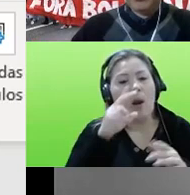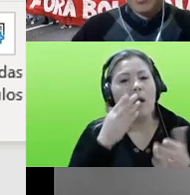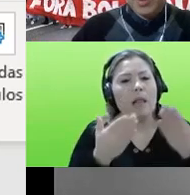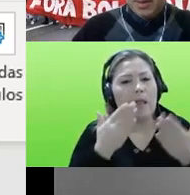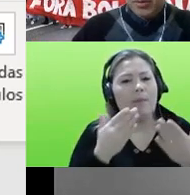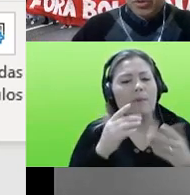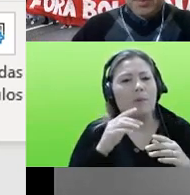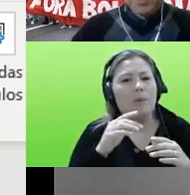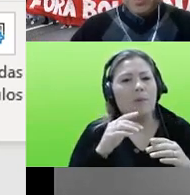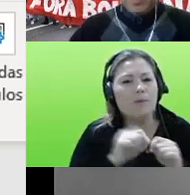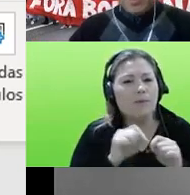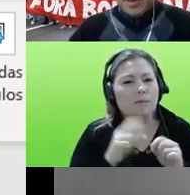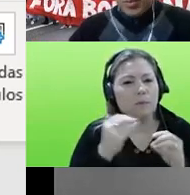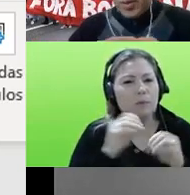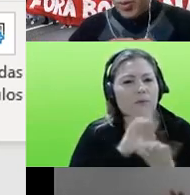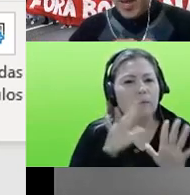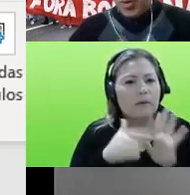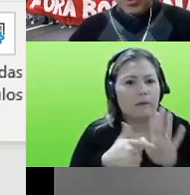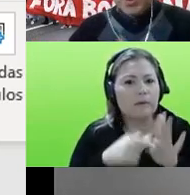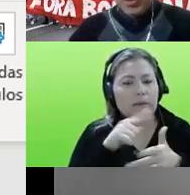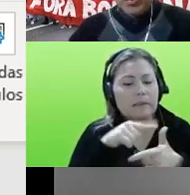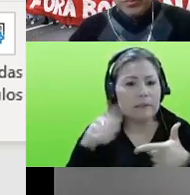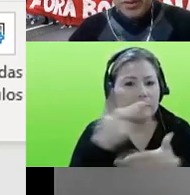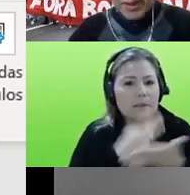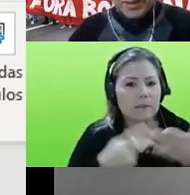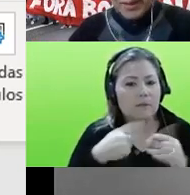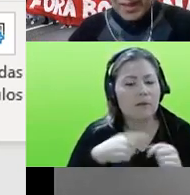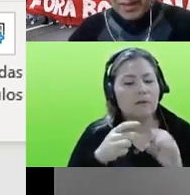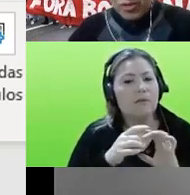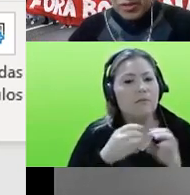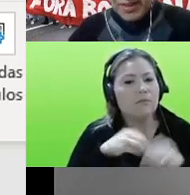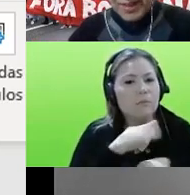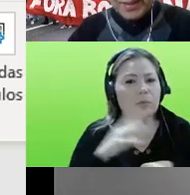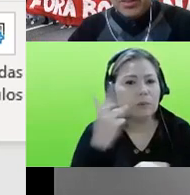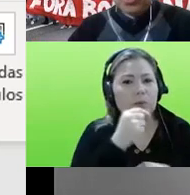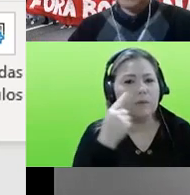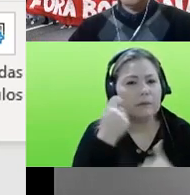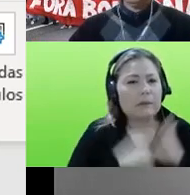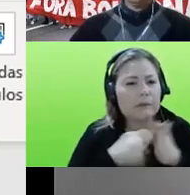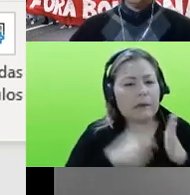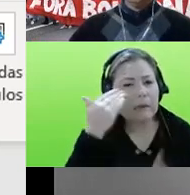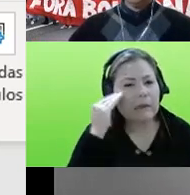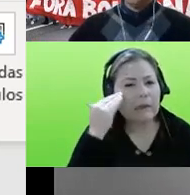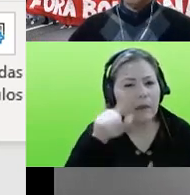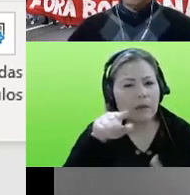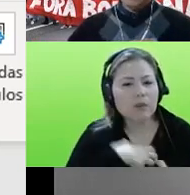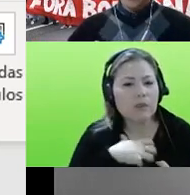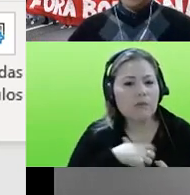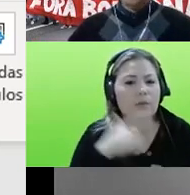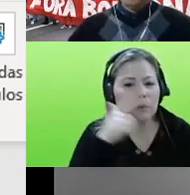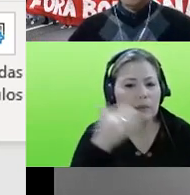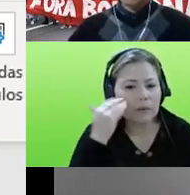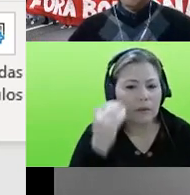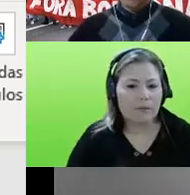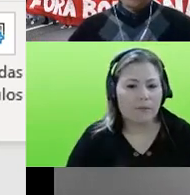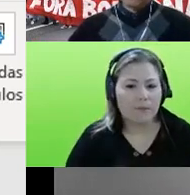bem ilustrado aqui nesse esquema, eu recomendo para todo mundo. Você tem que tentar entender esse esquema aqui para entender não somente o